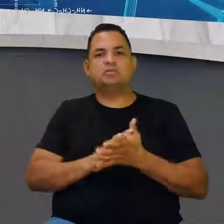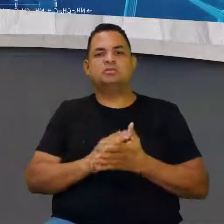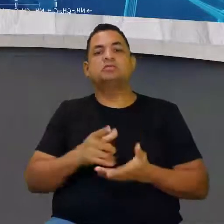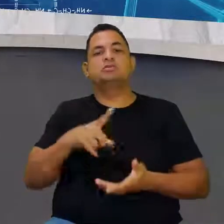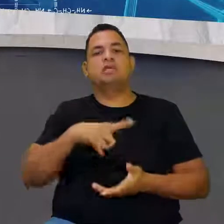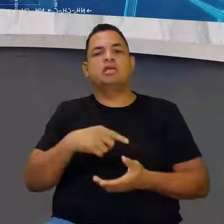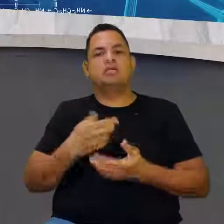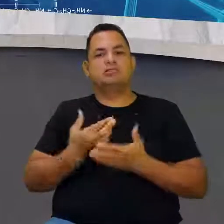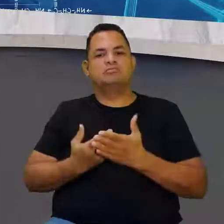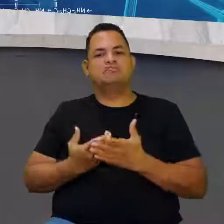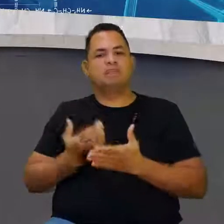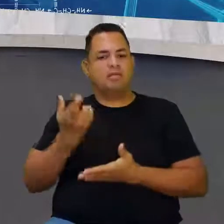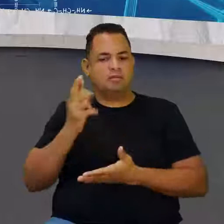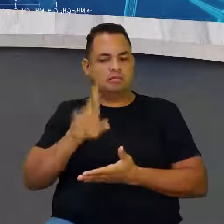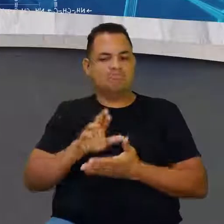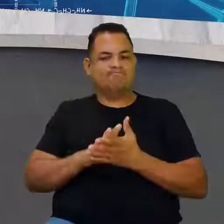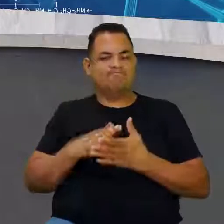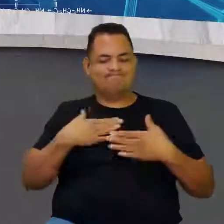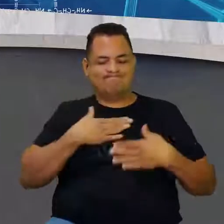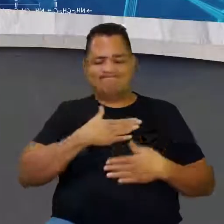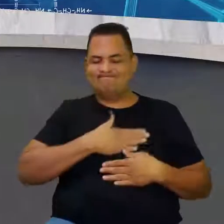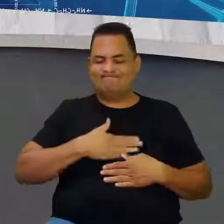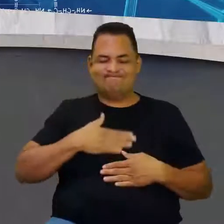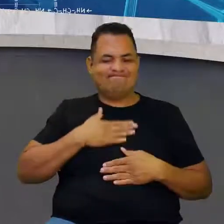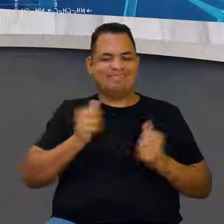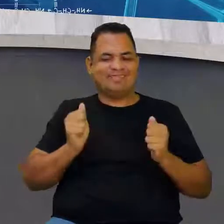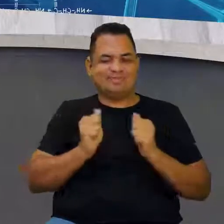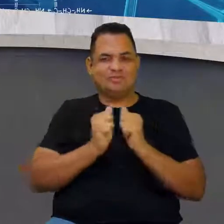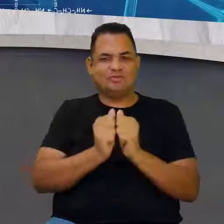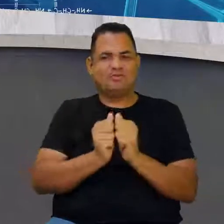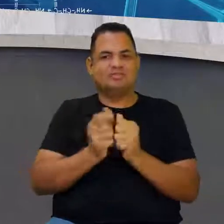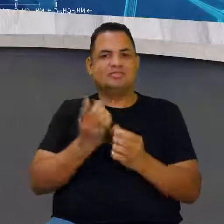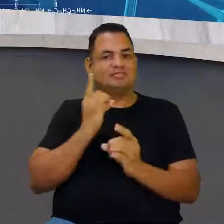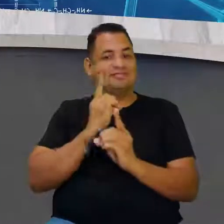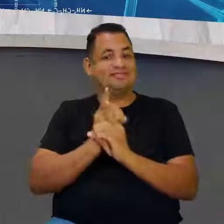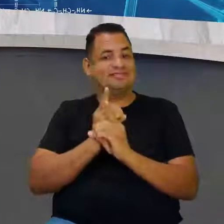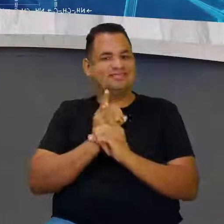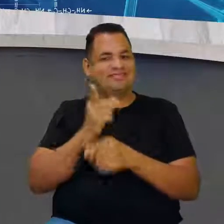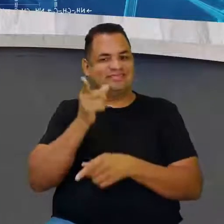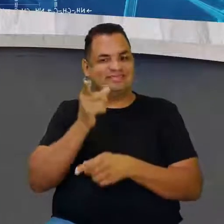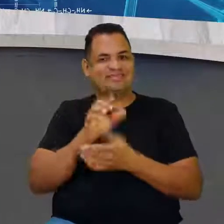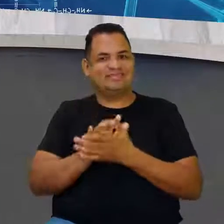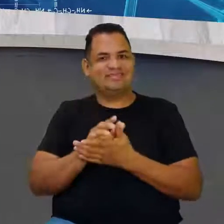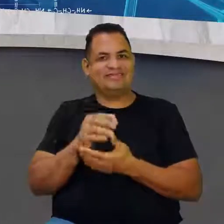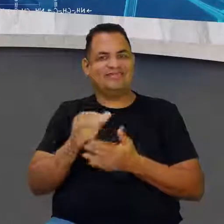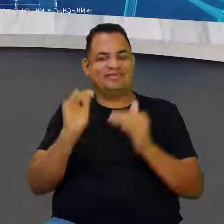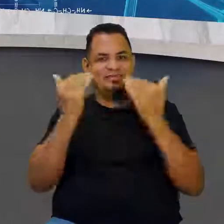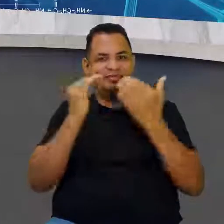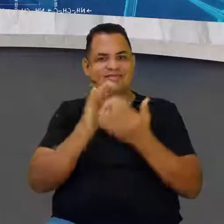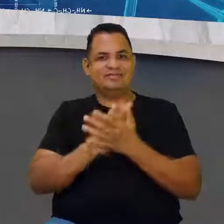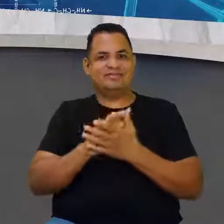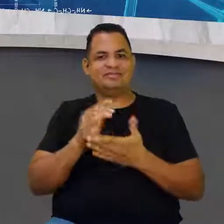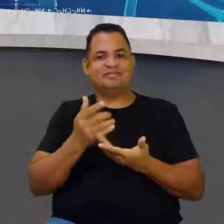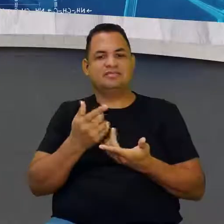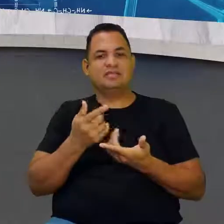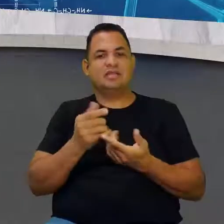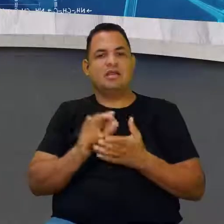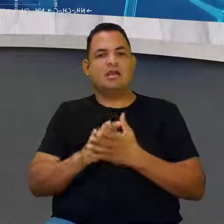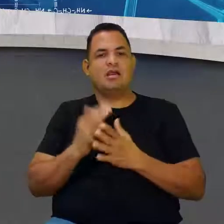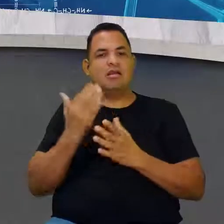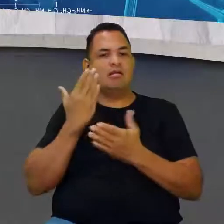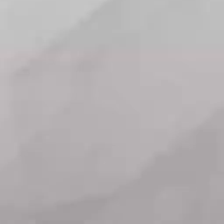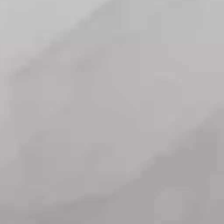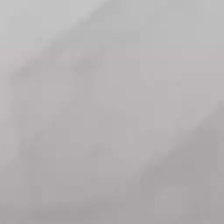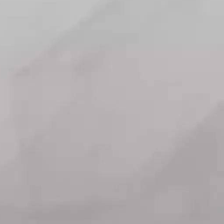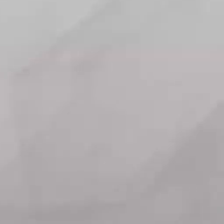recuperação. Foi um prazer estar com vocês. Espero um dia poder encontrá-los, viu? Mas fique ligadinho na aula de revisão.